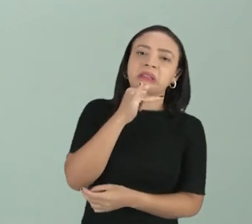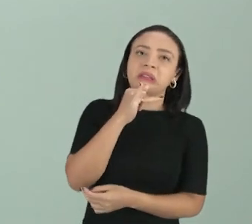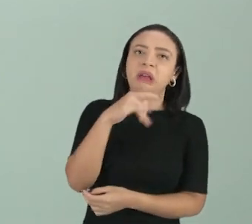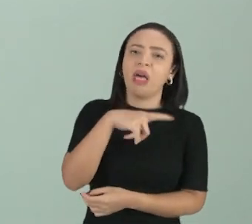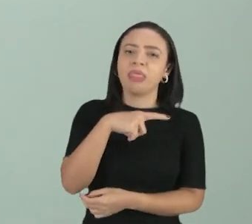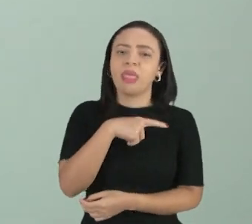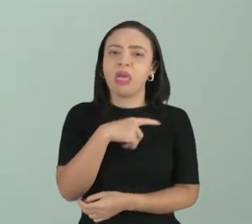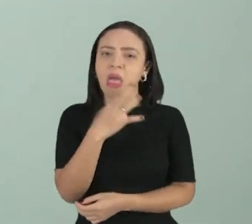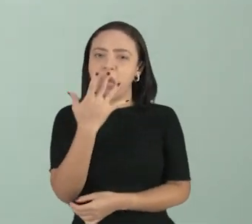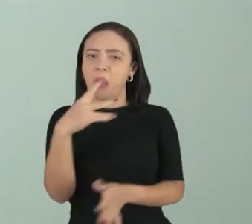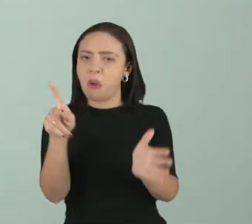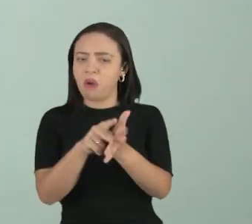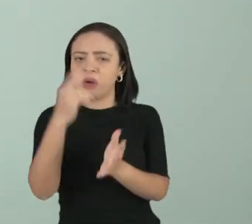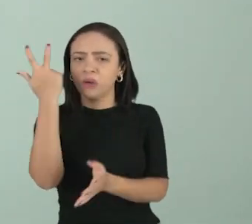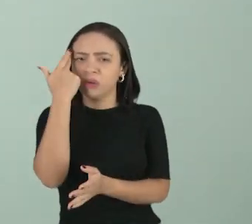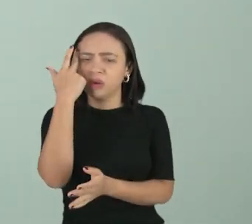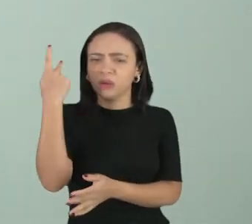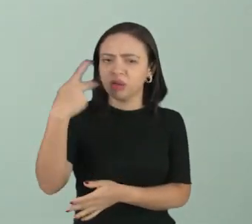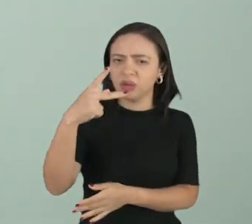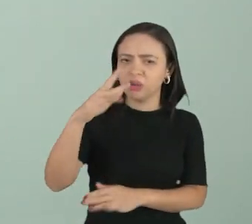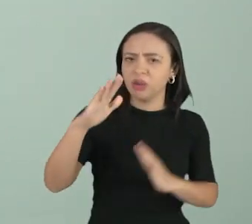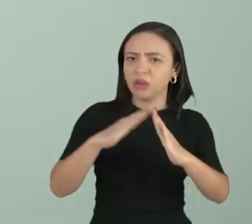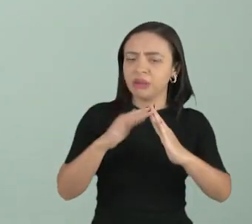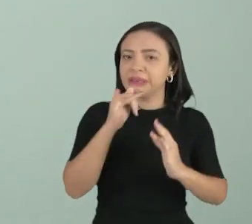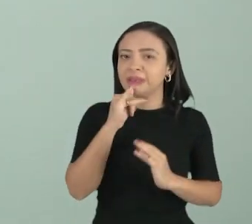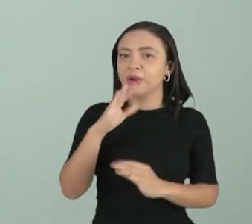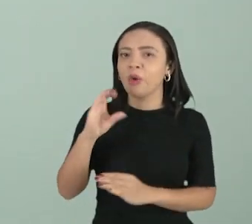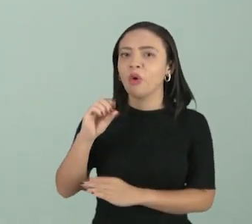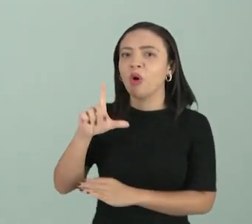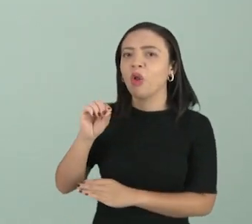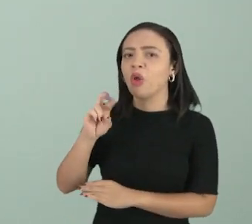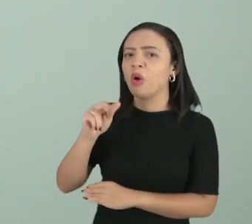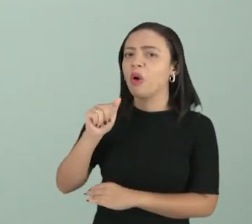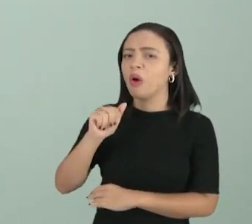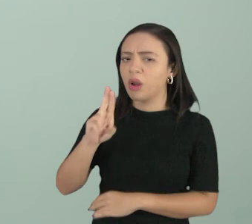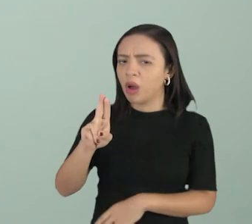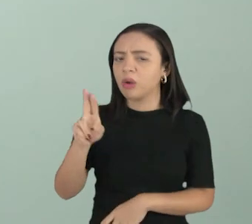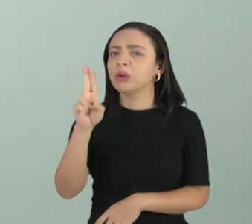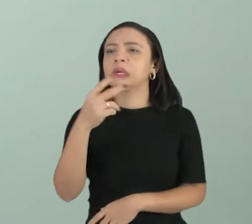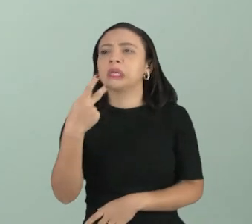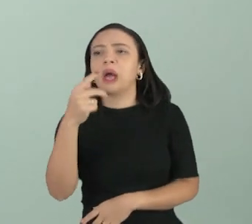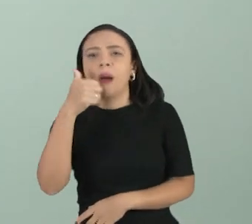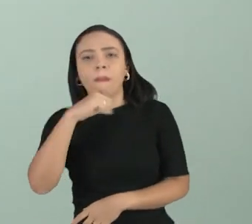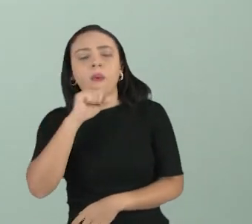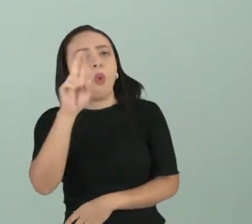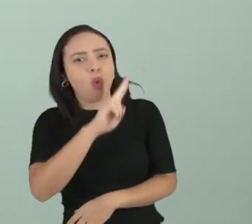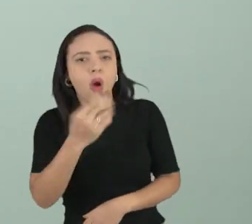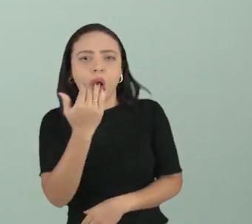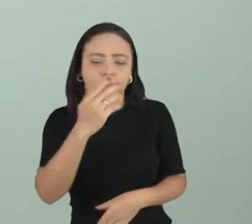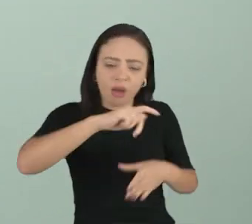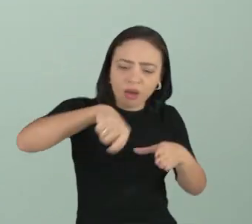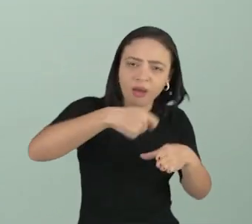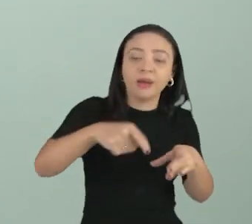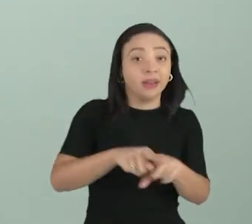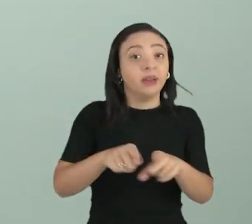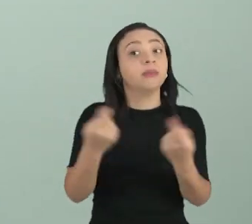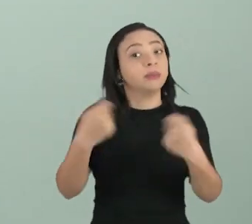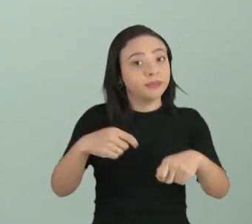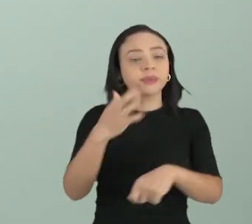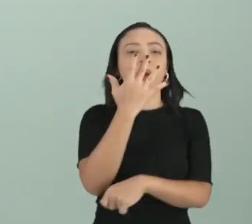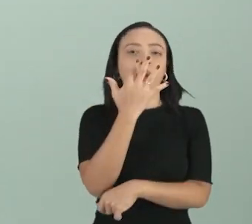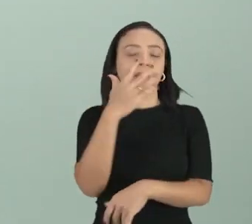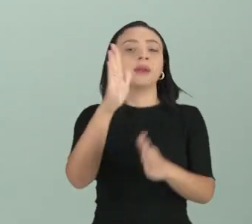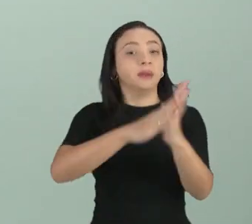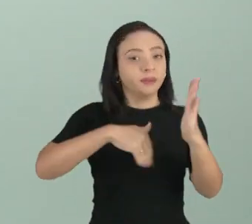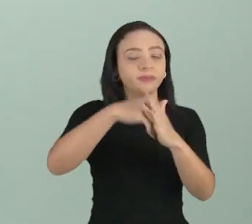um pigmento natural na sua casa? Aquele coloralzinho que a sua mãe coloca, né, na comida, ele serve como tinta também. E aí você